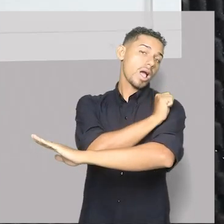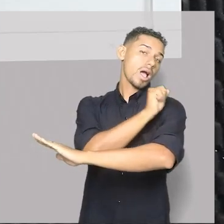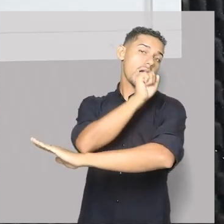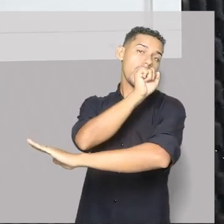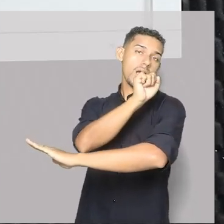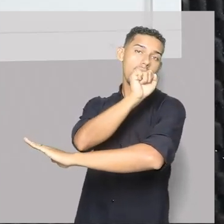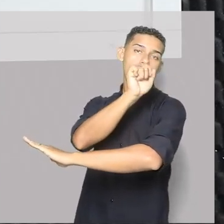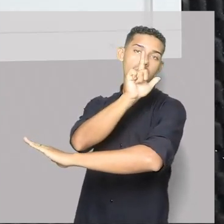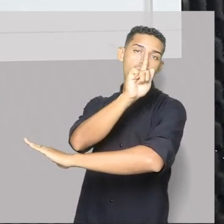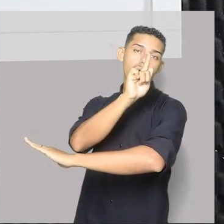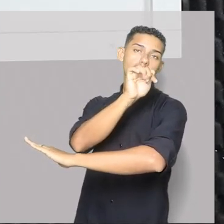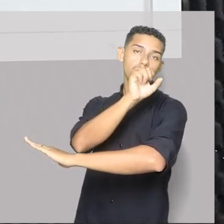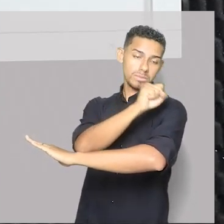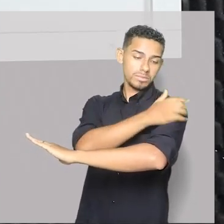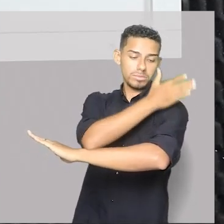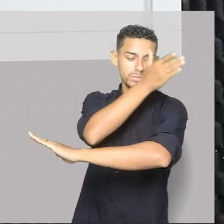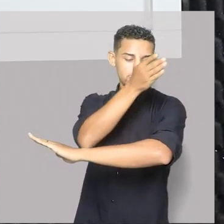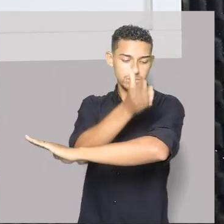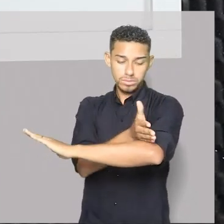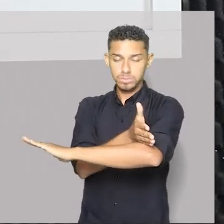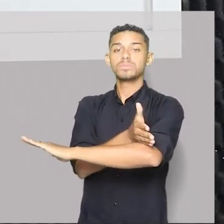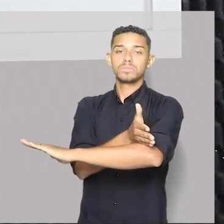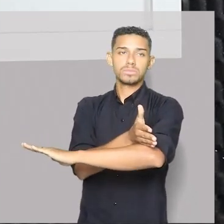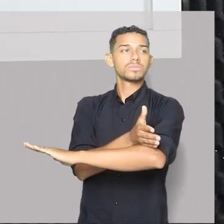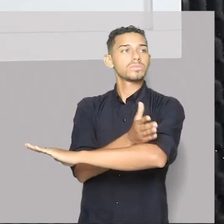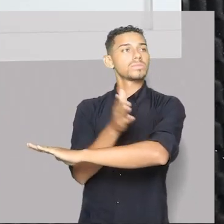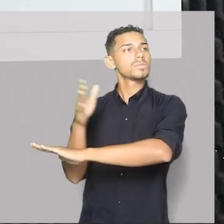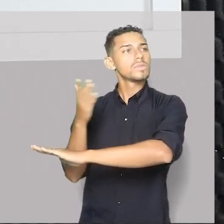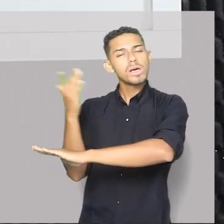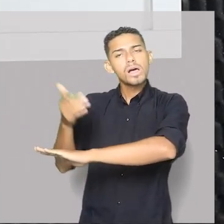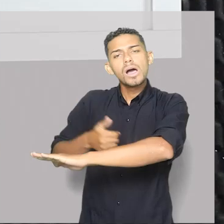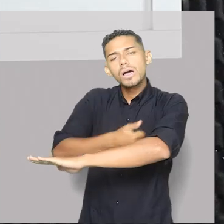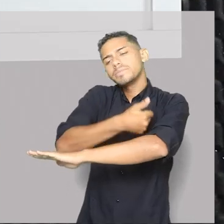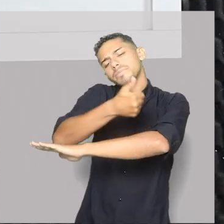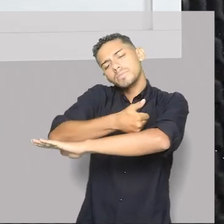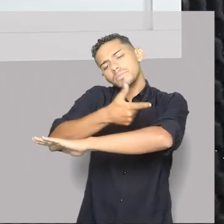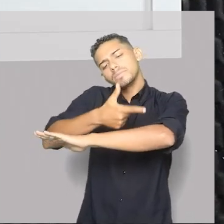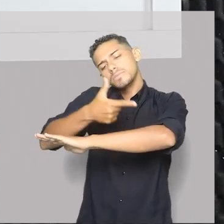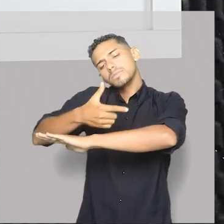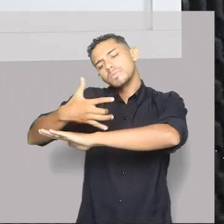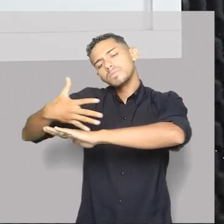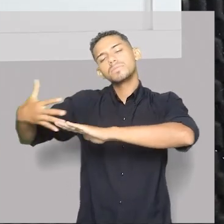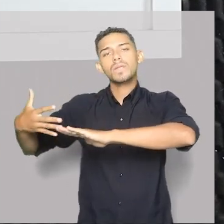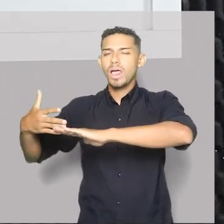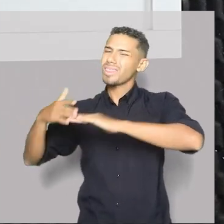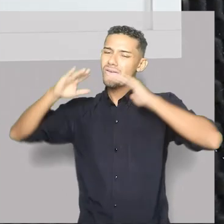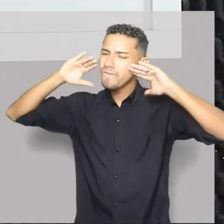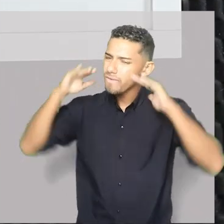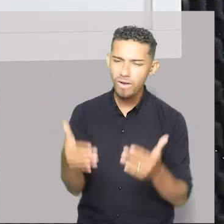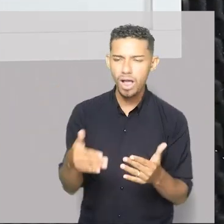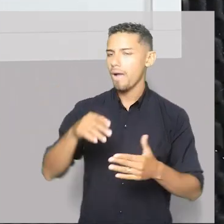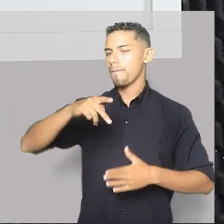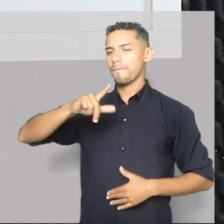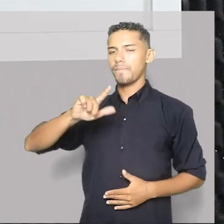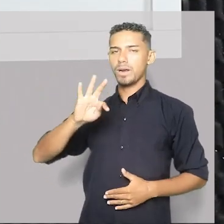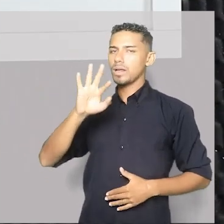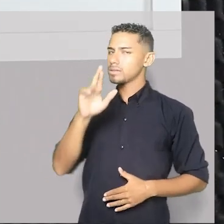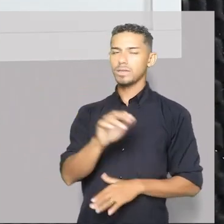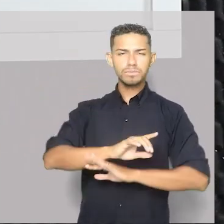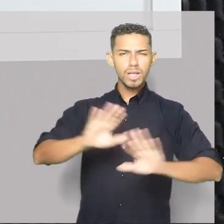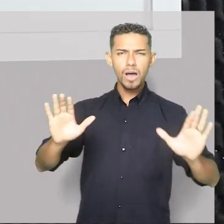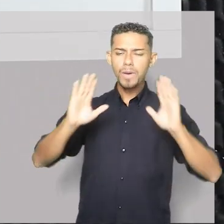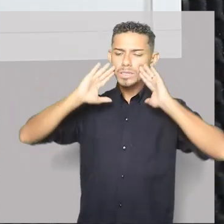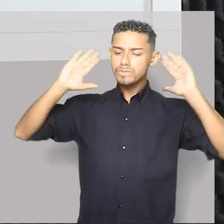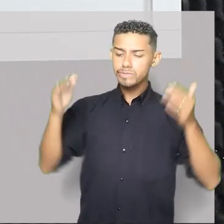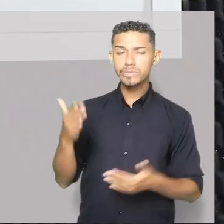vai focar aqui nesse assunto de planta, é mais para você entender mesmo o conceito do cladograma. À